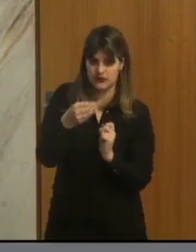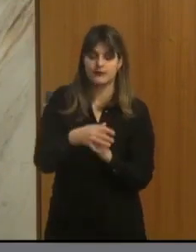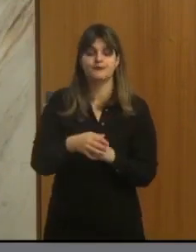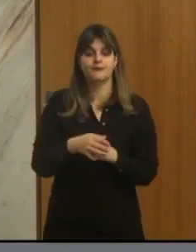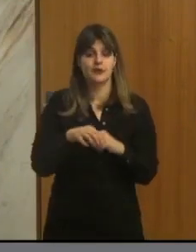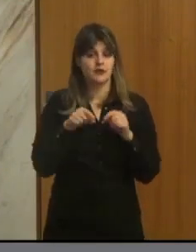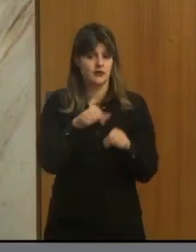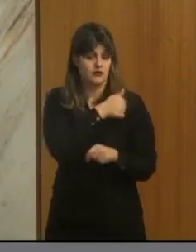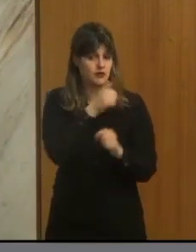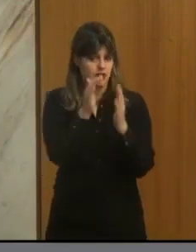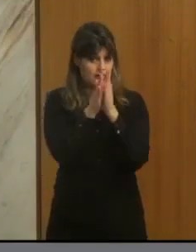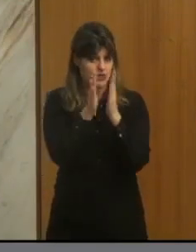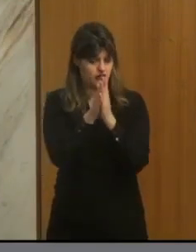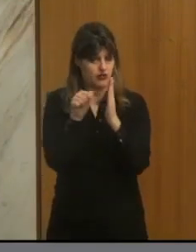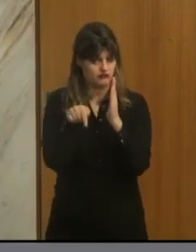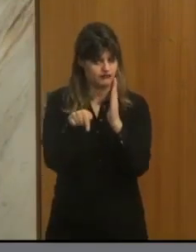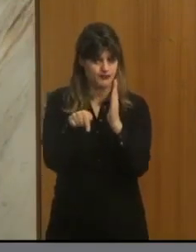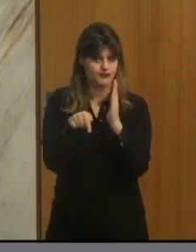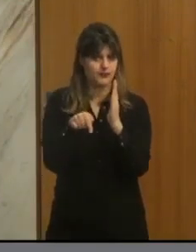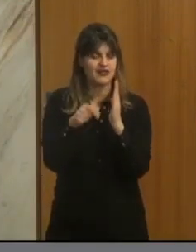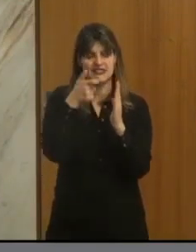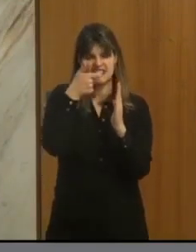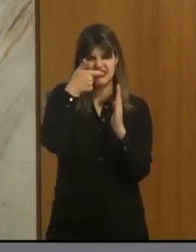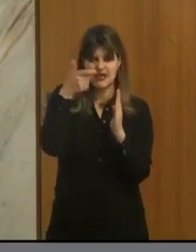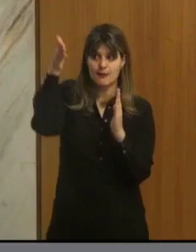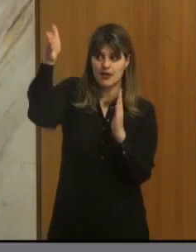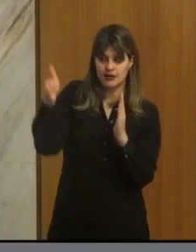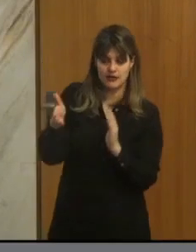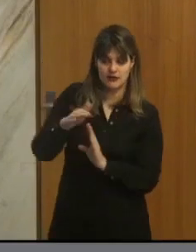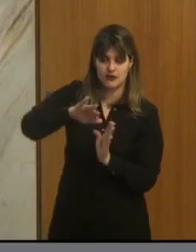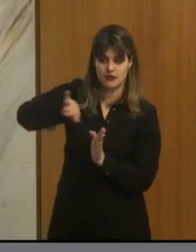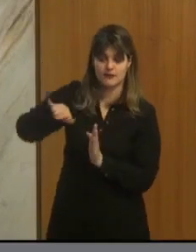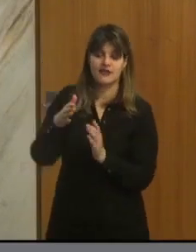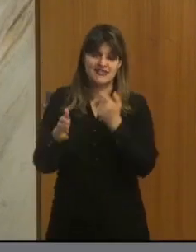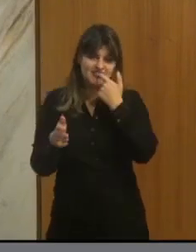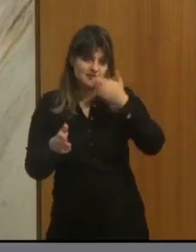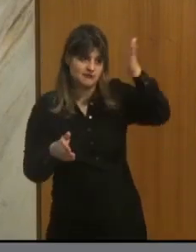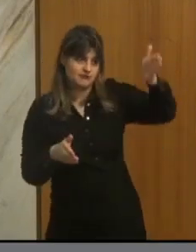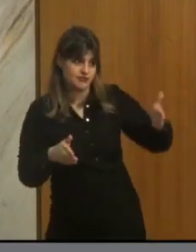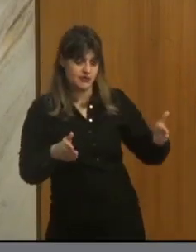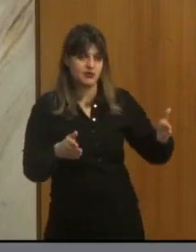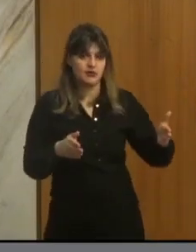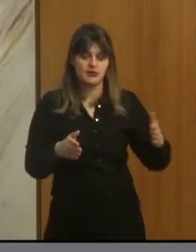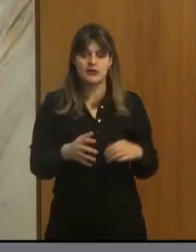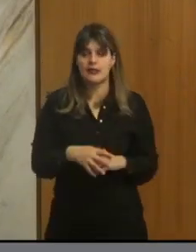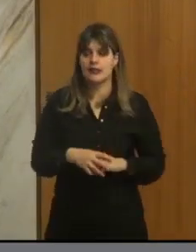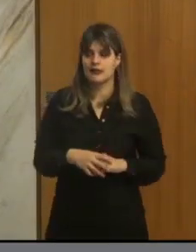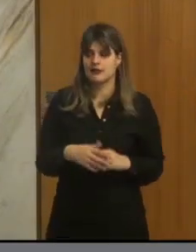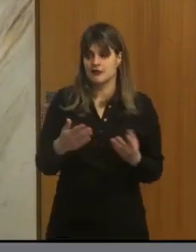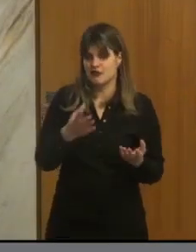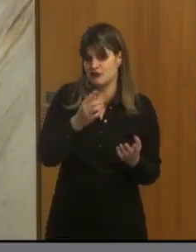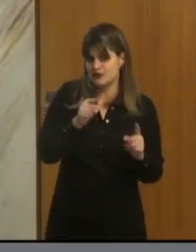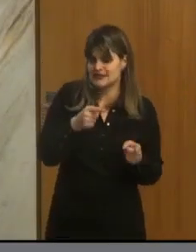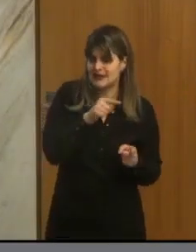está na Igreja Matriz de Sor, na parede do lado direito. Na parede do lado esquerdo, e eu escolhi começar por esta, você vai saber porquê,